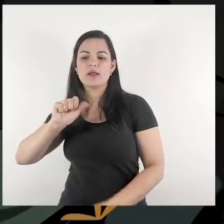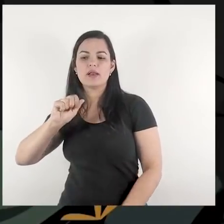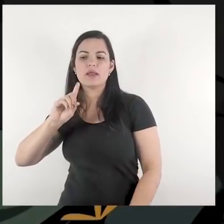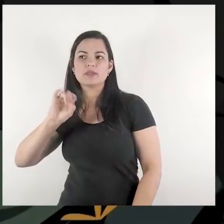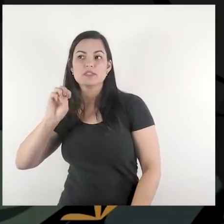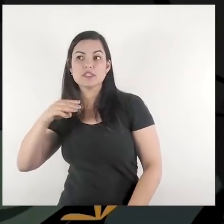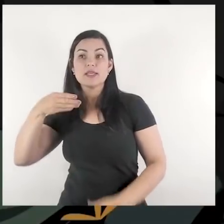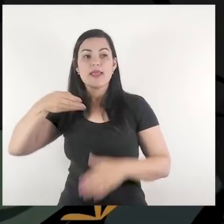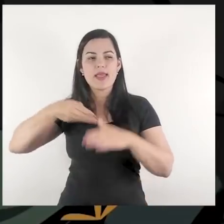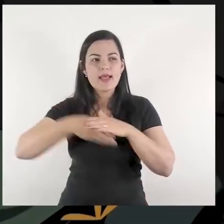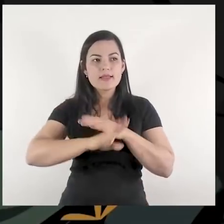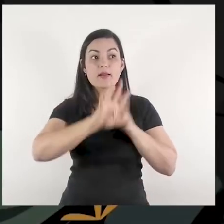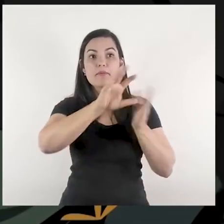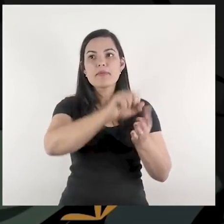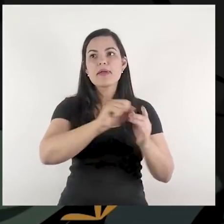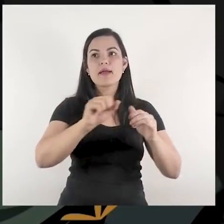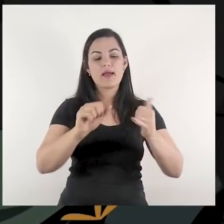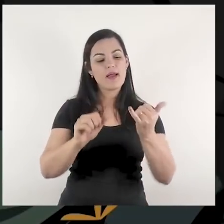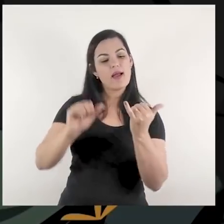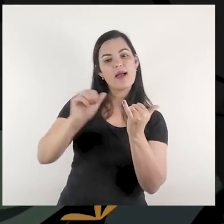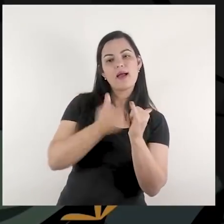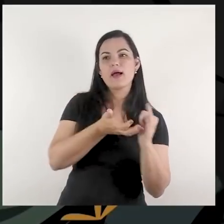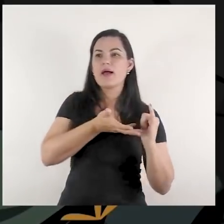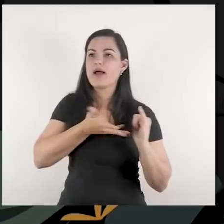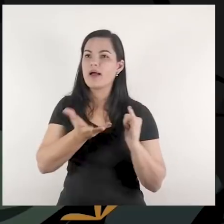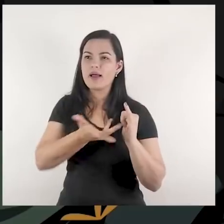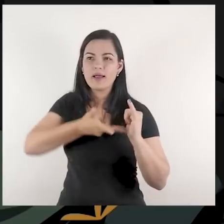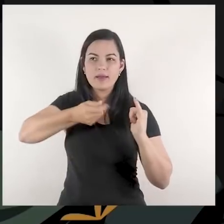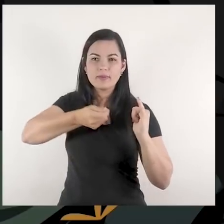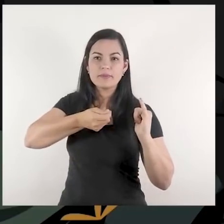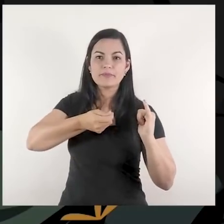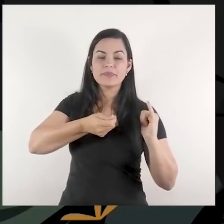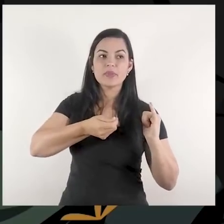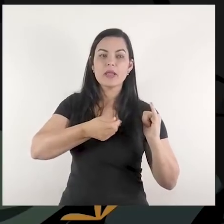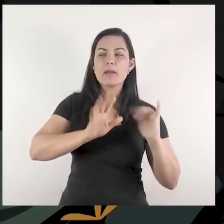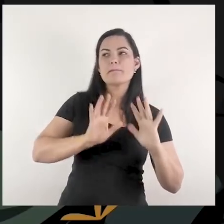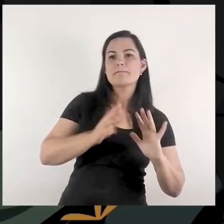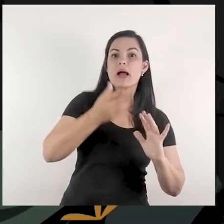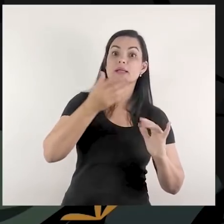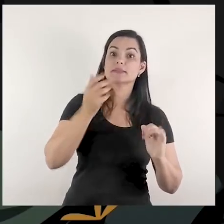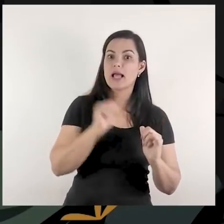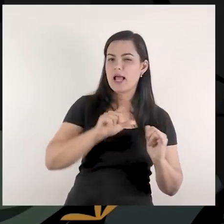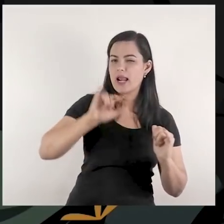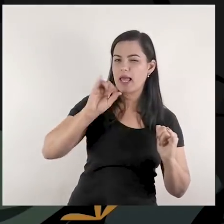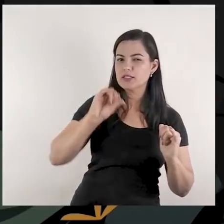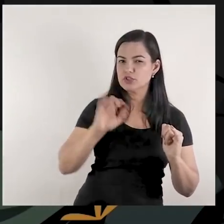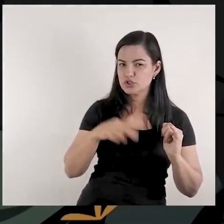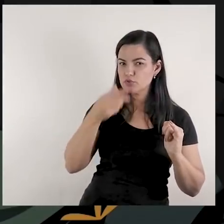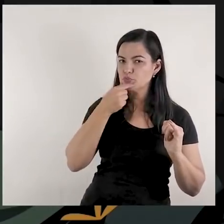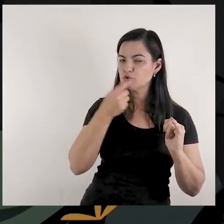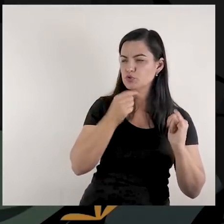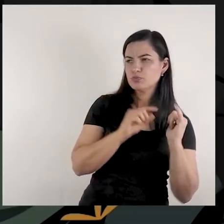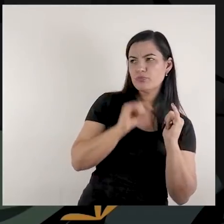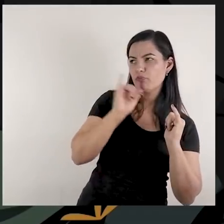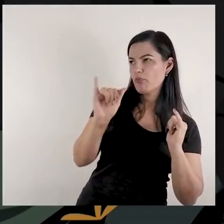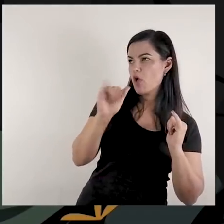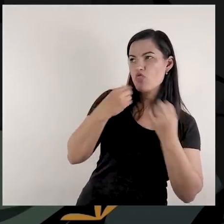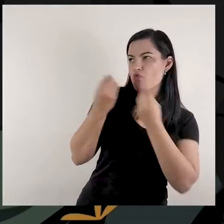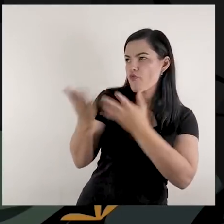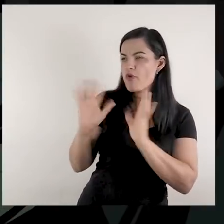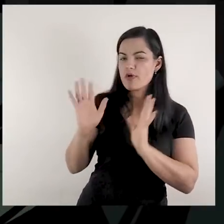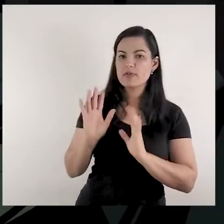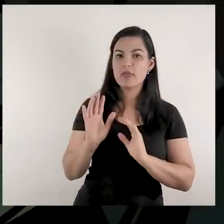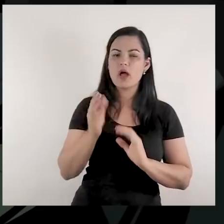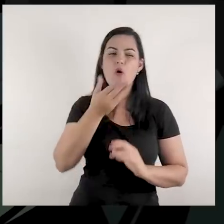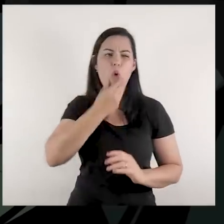Desconfiado, o Aladim não quis entregar a lâmpada antes de sair da caverna. Então, o homem misterioso fechou a caverna com uma